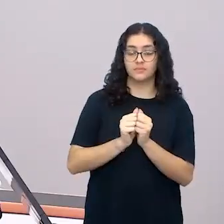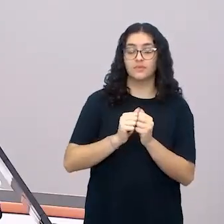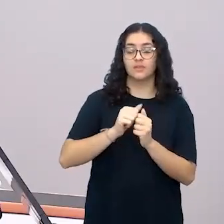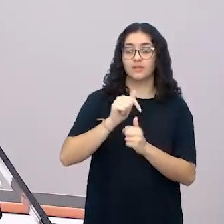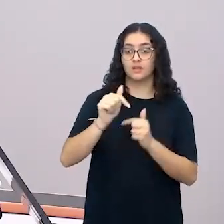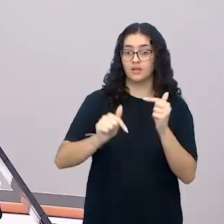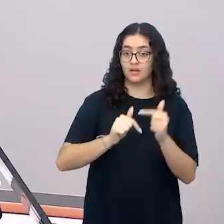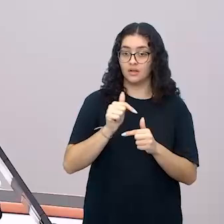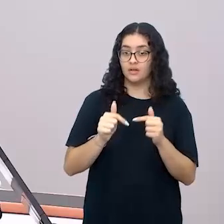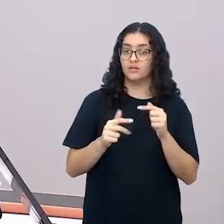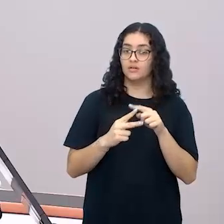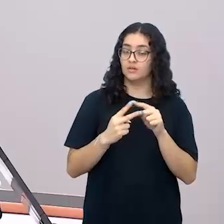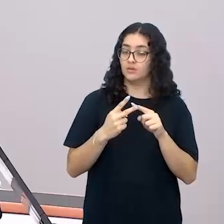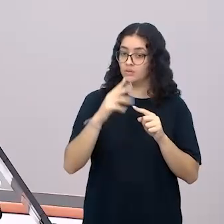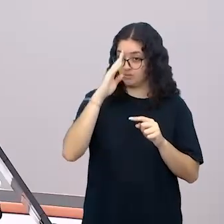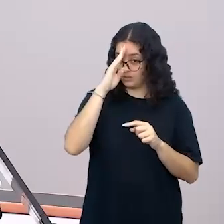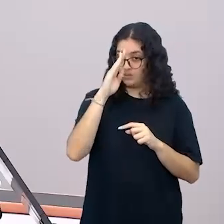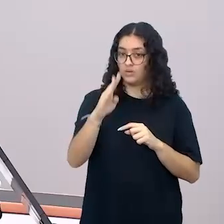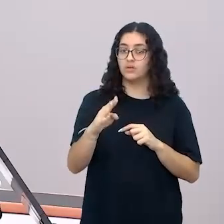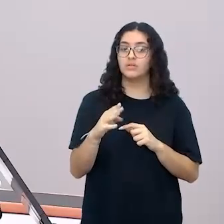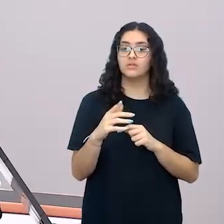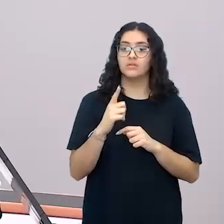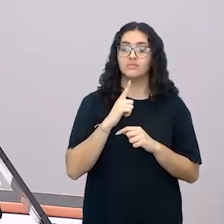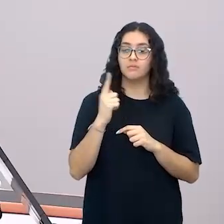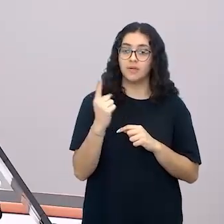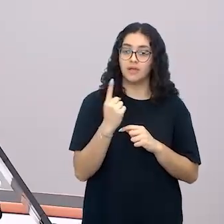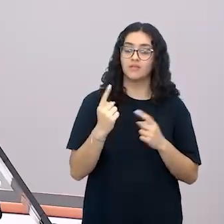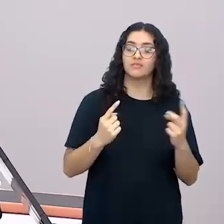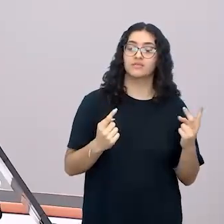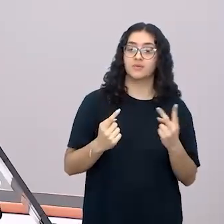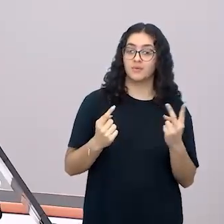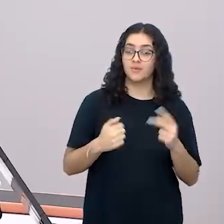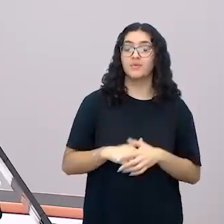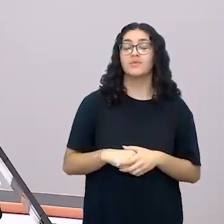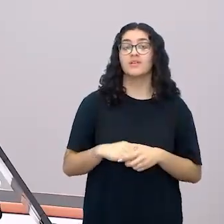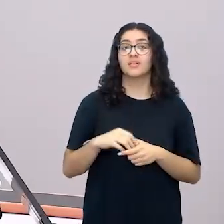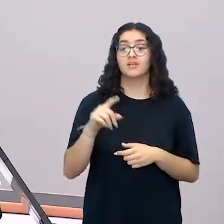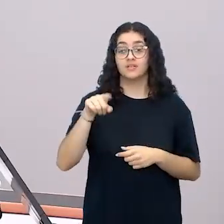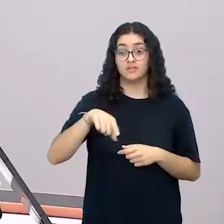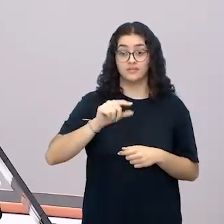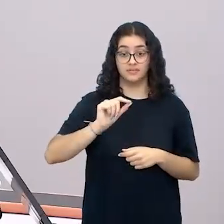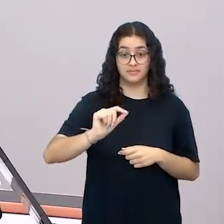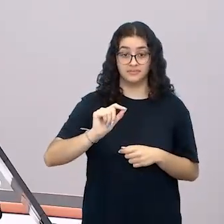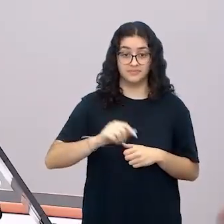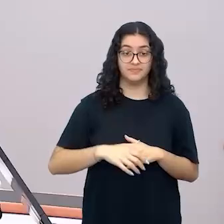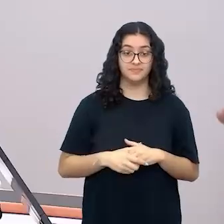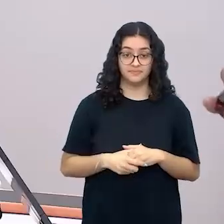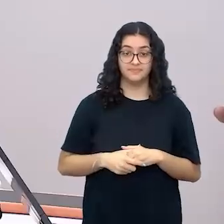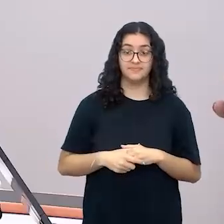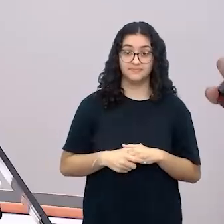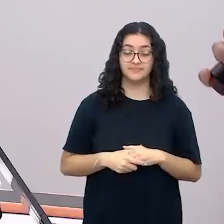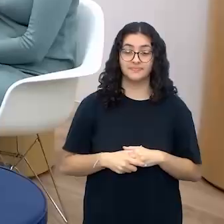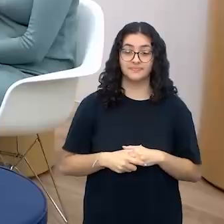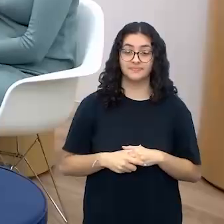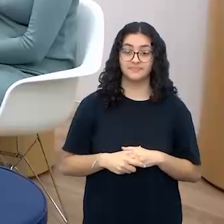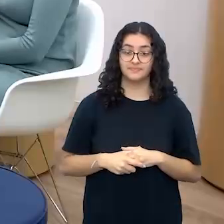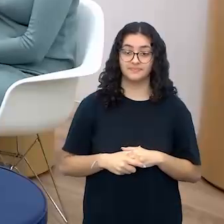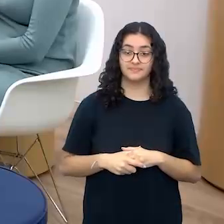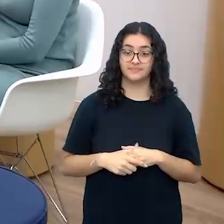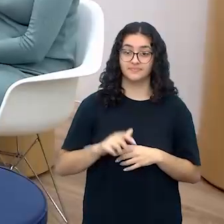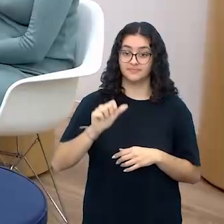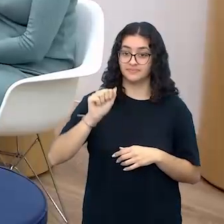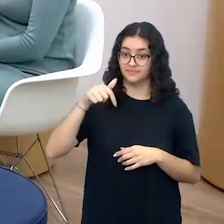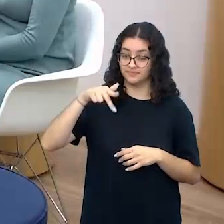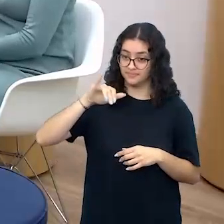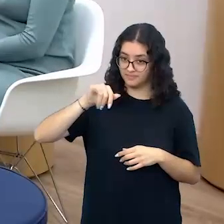principalmente as duas que vieram no primeiro e no segundo, foram da AD de Jales, certo? Exatamente. A Aline, né, professora